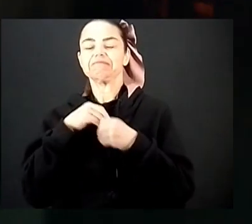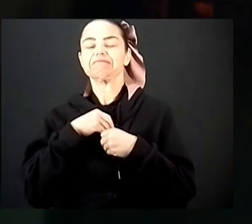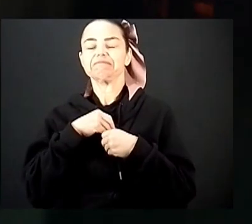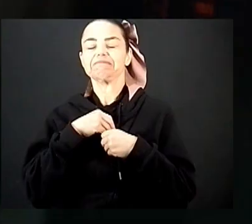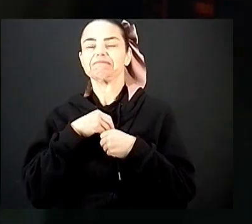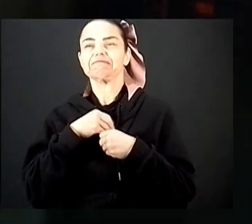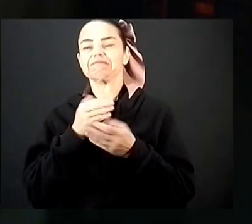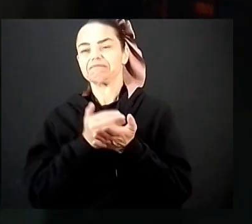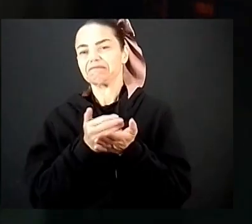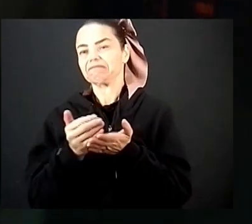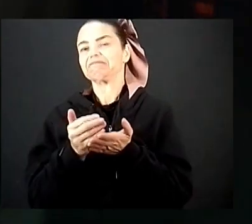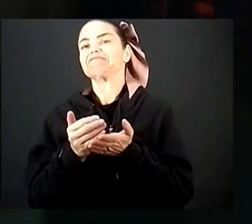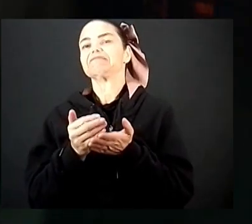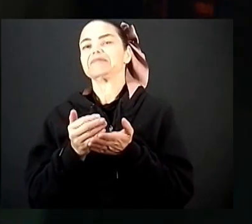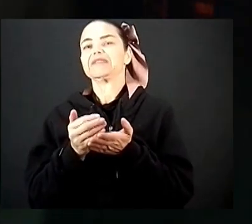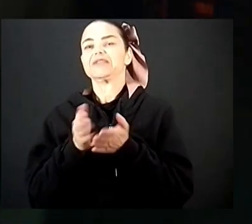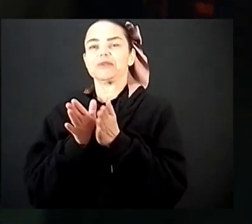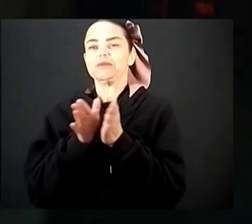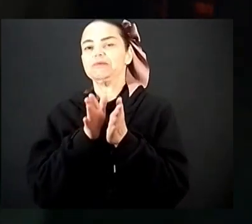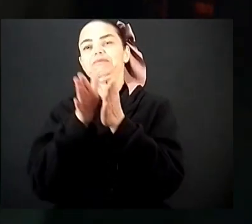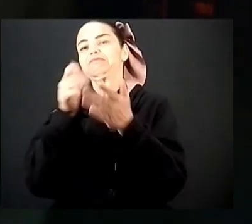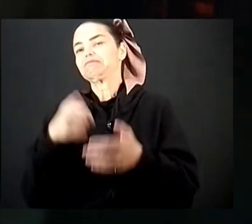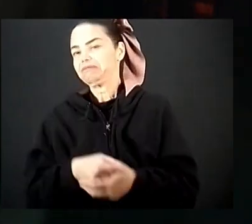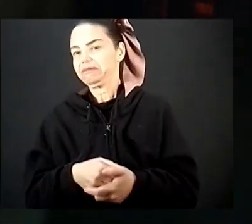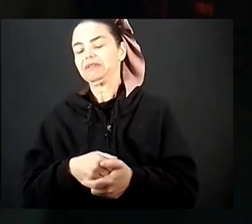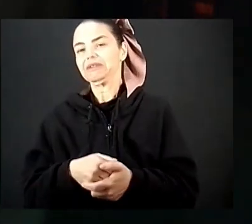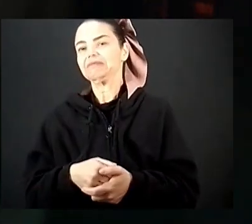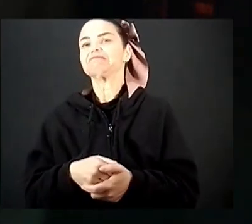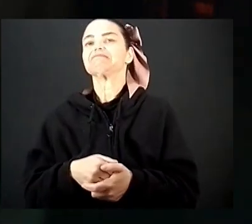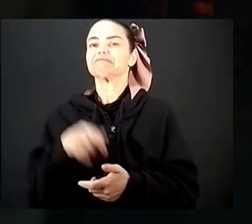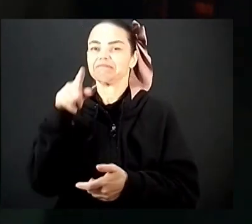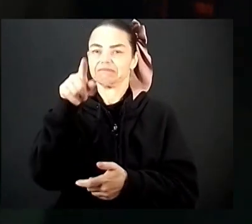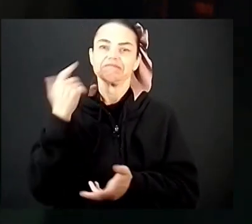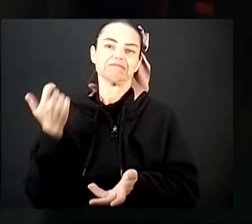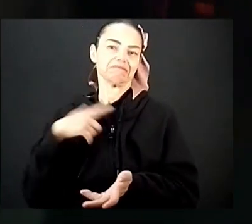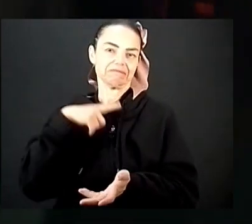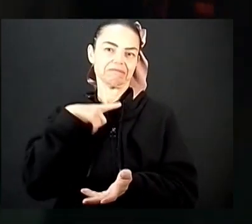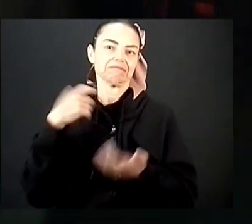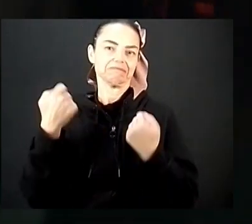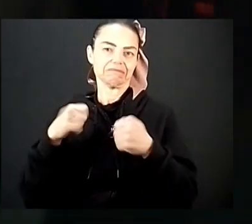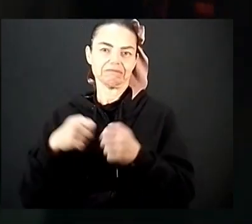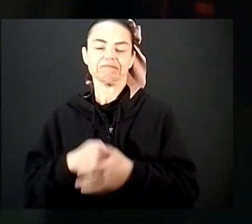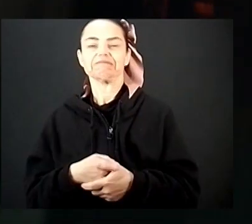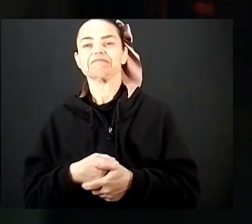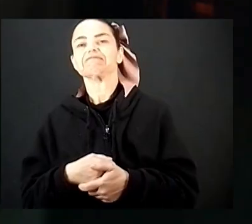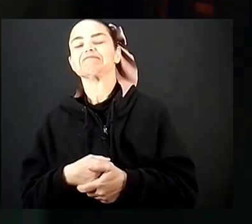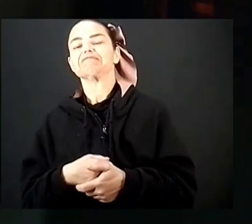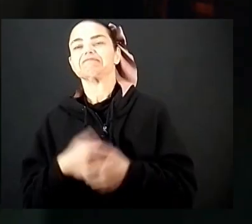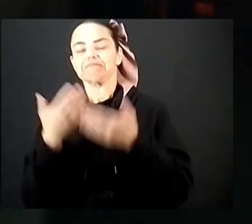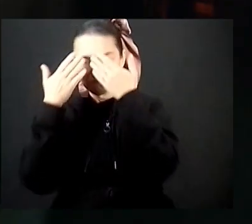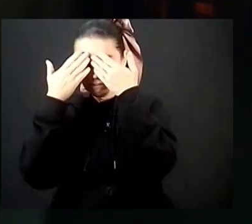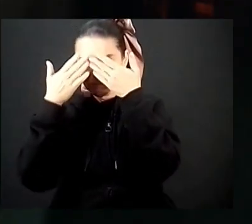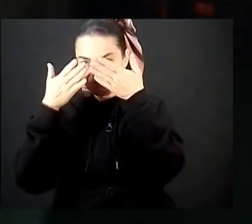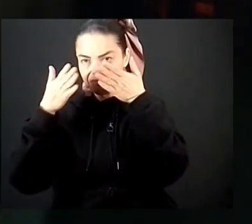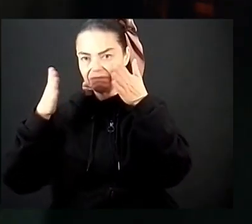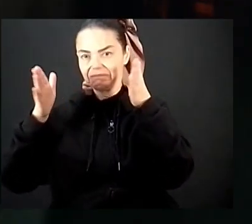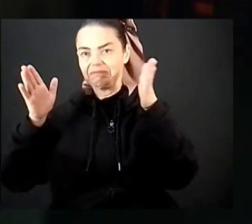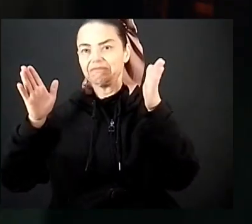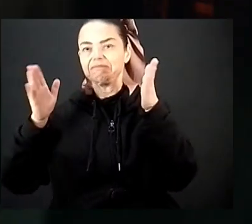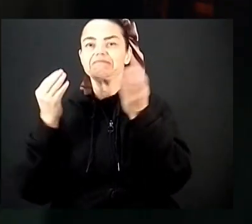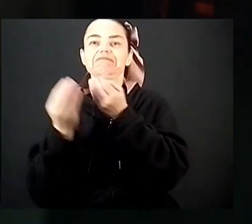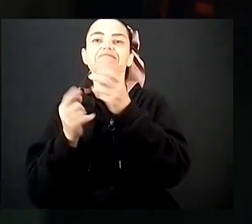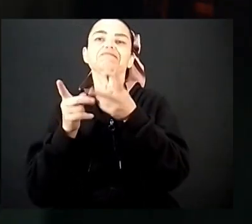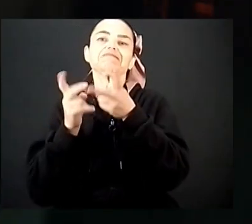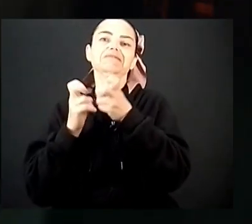início de uma caminhada que você esteja precisando. Abriu a sua mente com o que você ouviu a